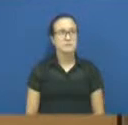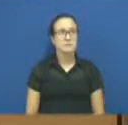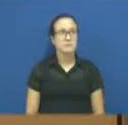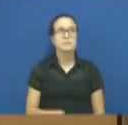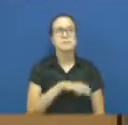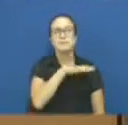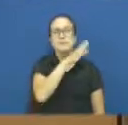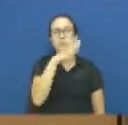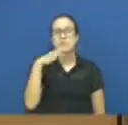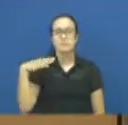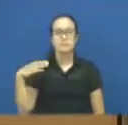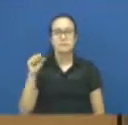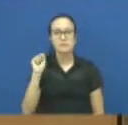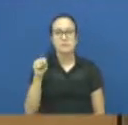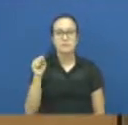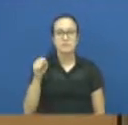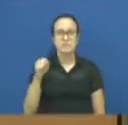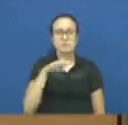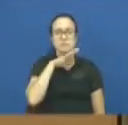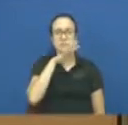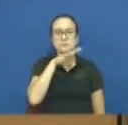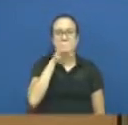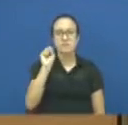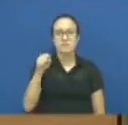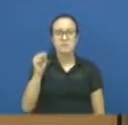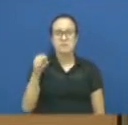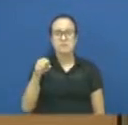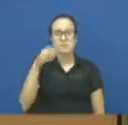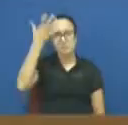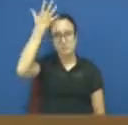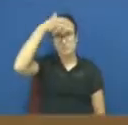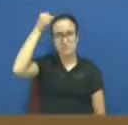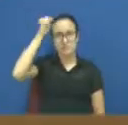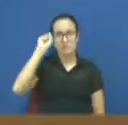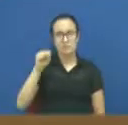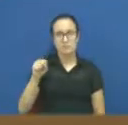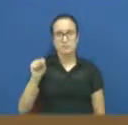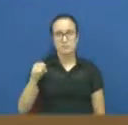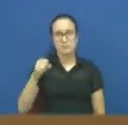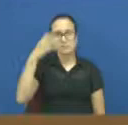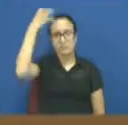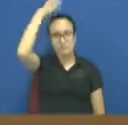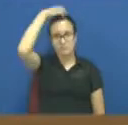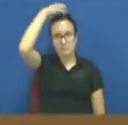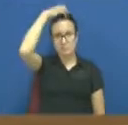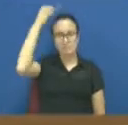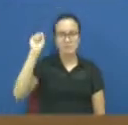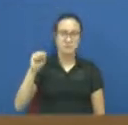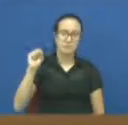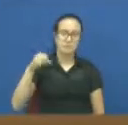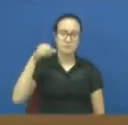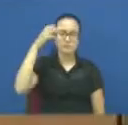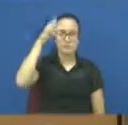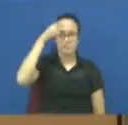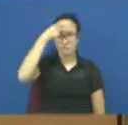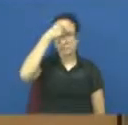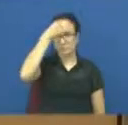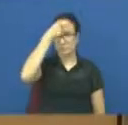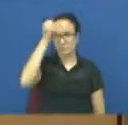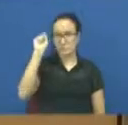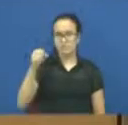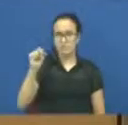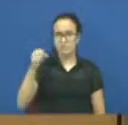Aloysio Andrade. Sim. André Tigrão. Sim, excelente. Antônio Franco. Sim. Darcy Reis. Sim. Edivaldo Soares.